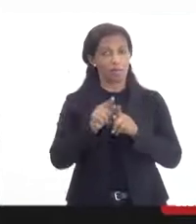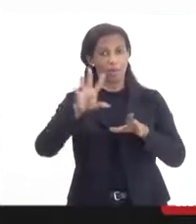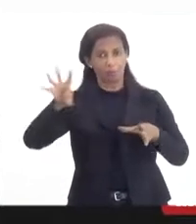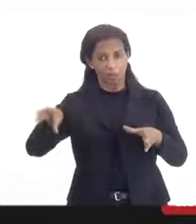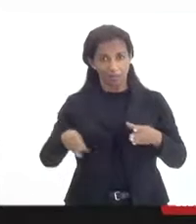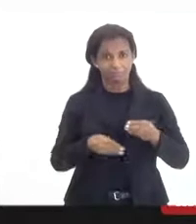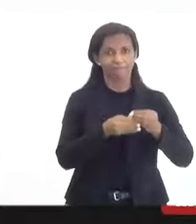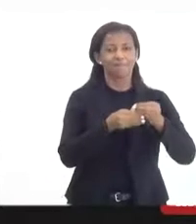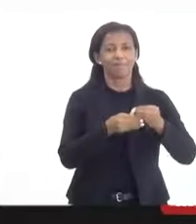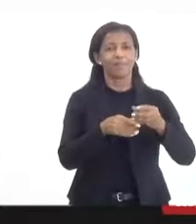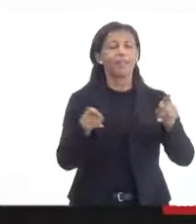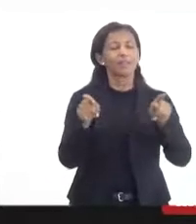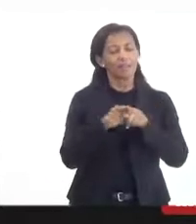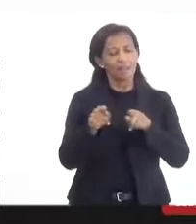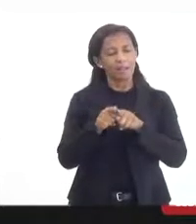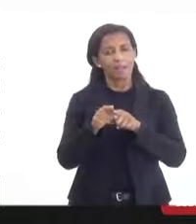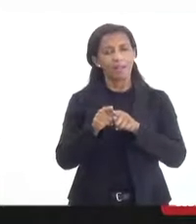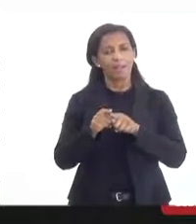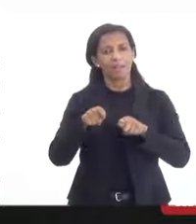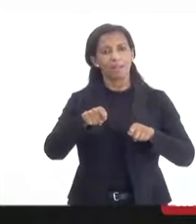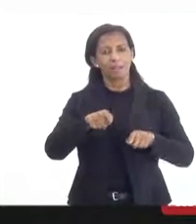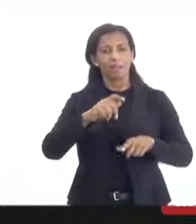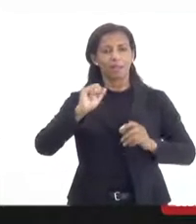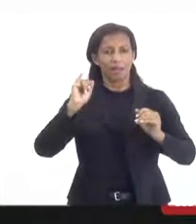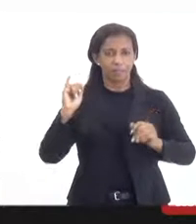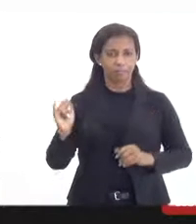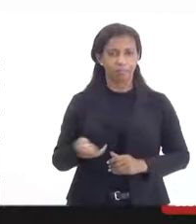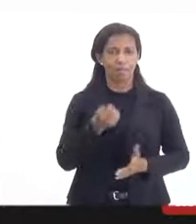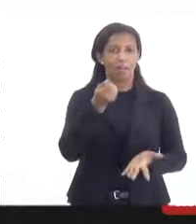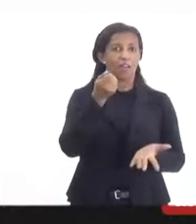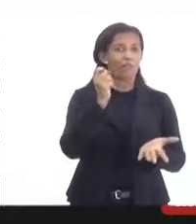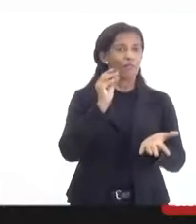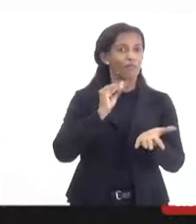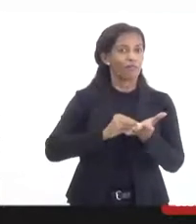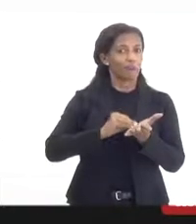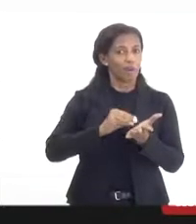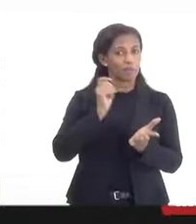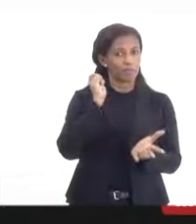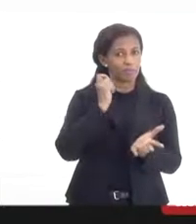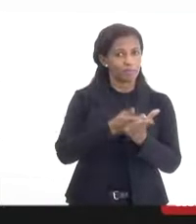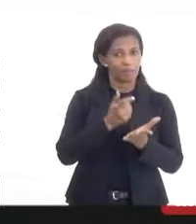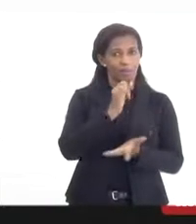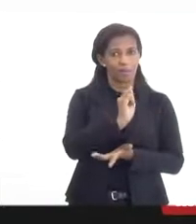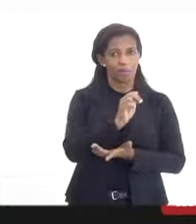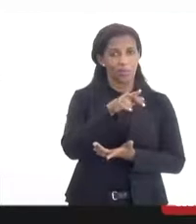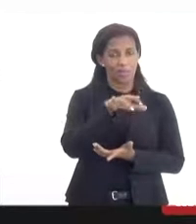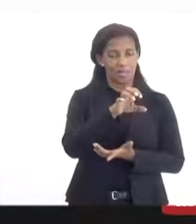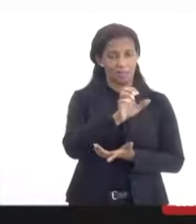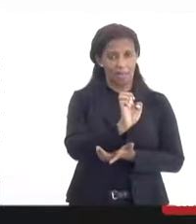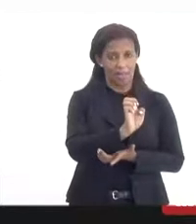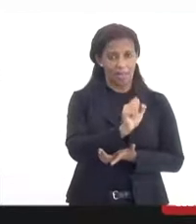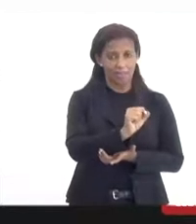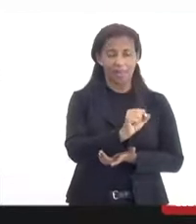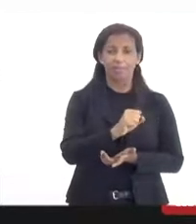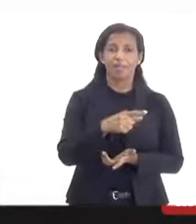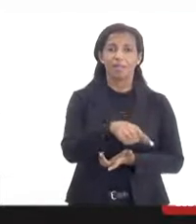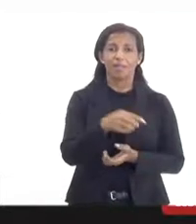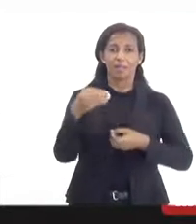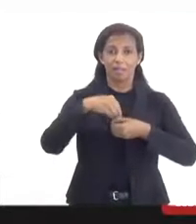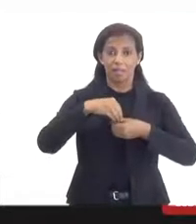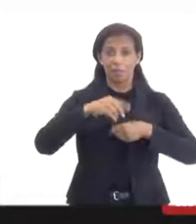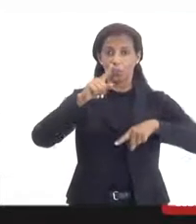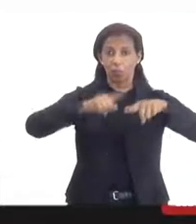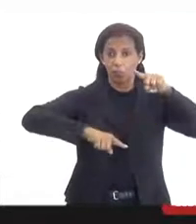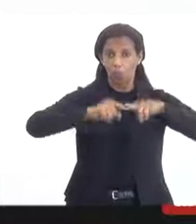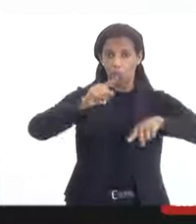ou seja, pavimenta a impossibilidade de cobrança de ICMS em operações também envolvendo produtos,